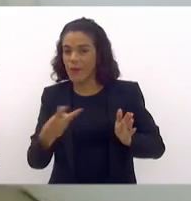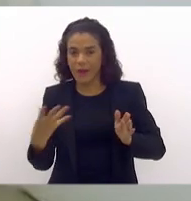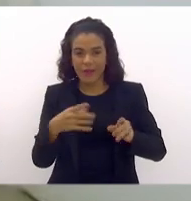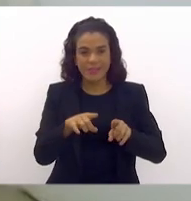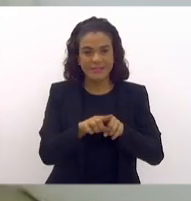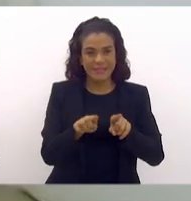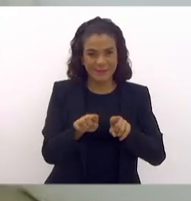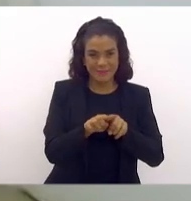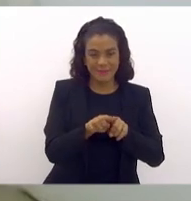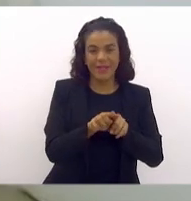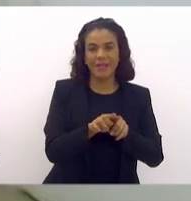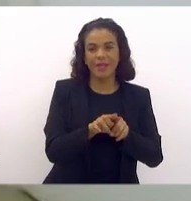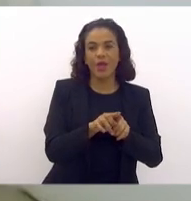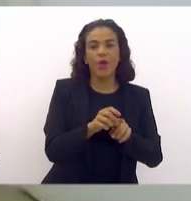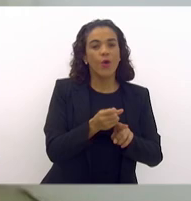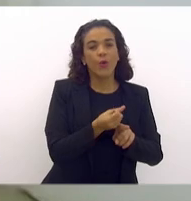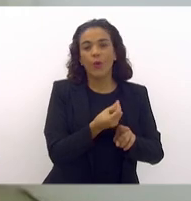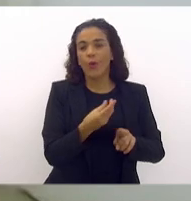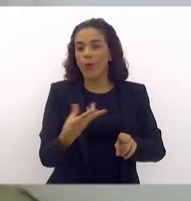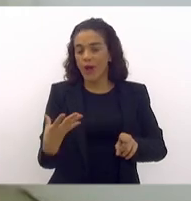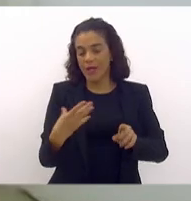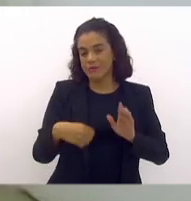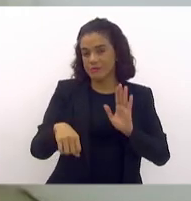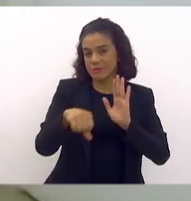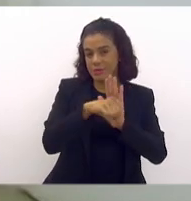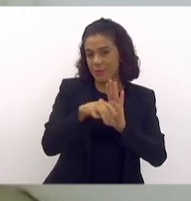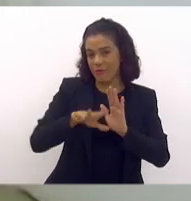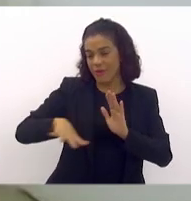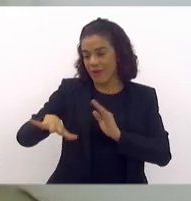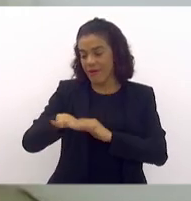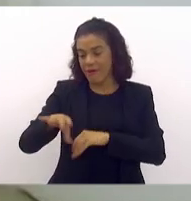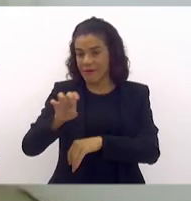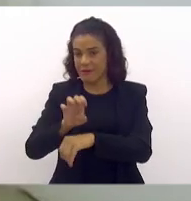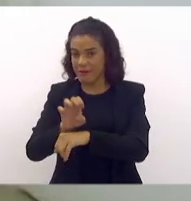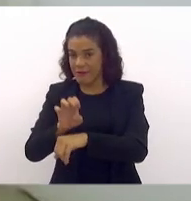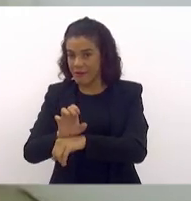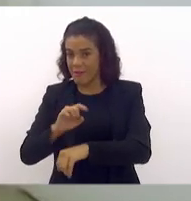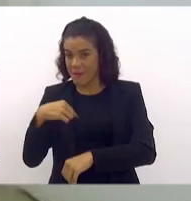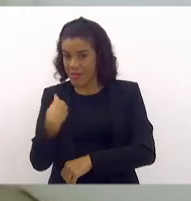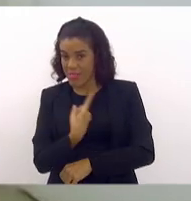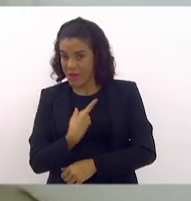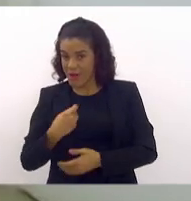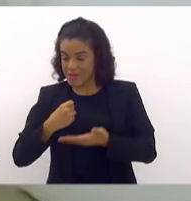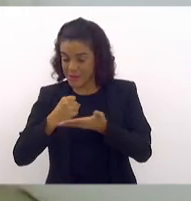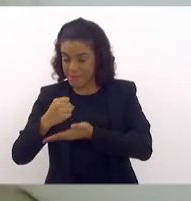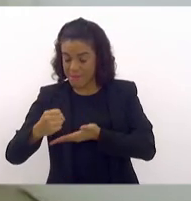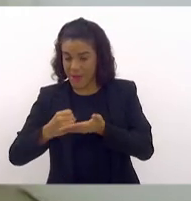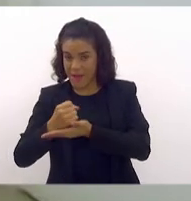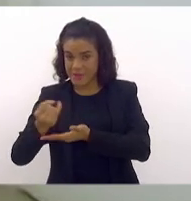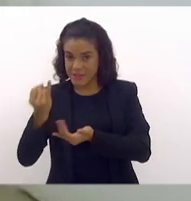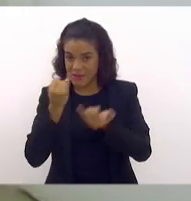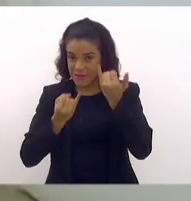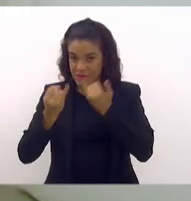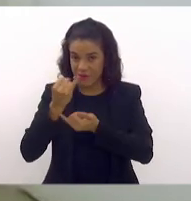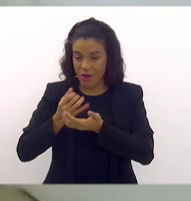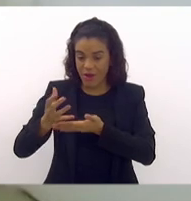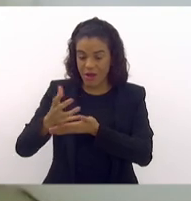de atribuição, redirecionamento estadual, mas a nossa base de dados não